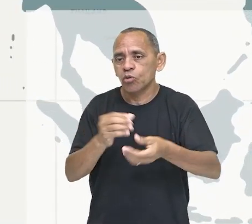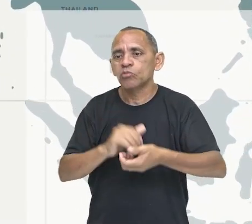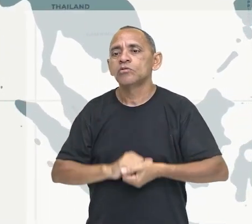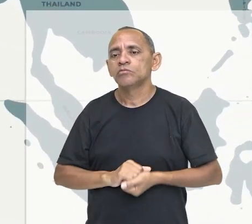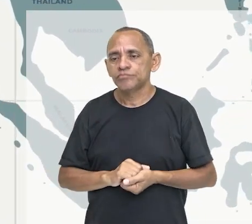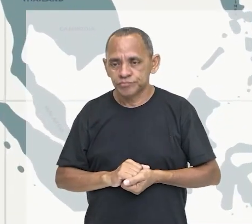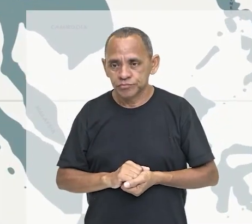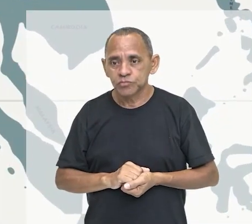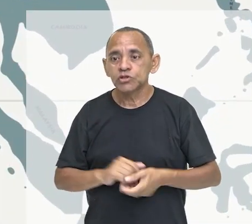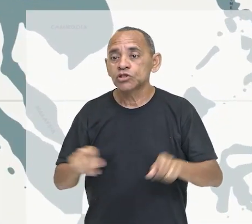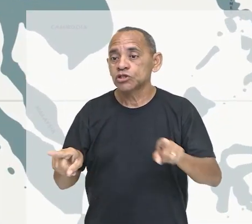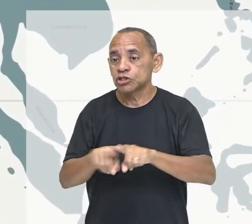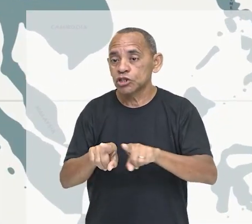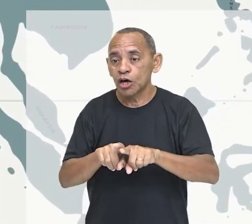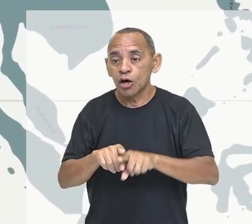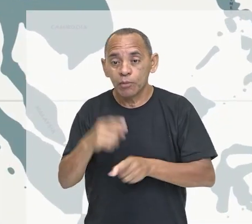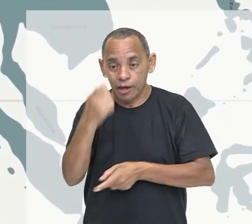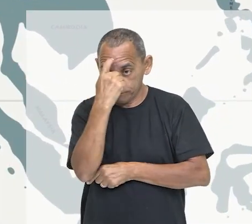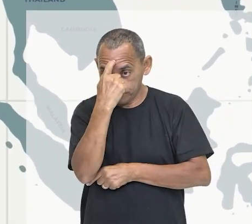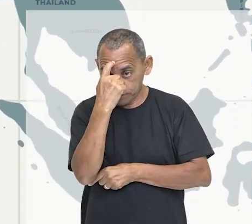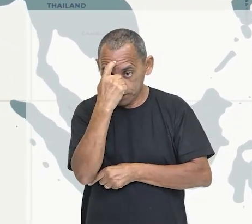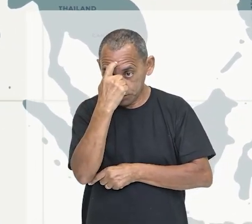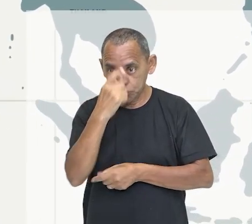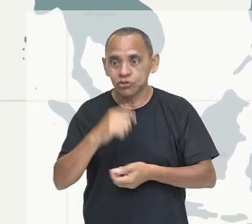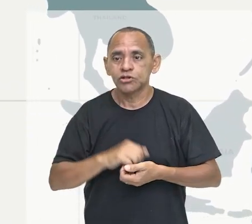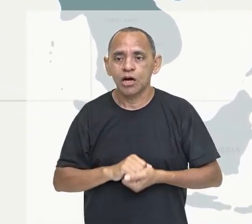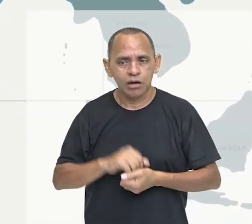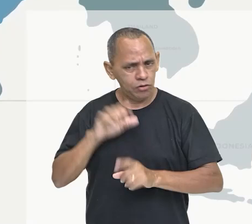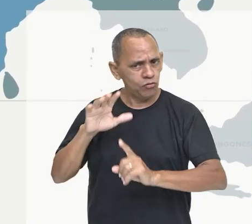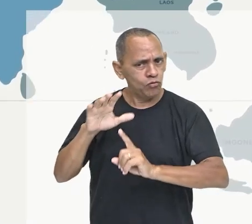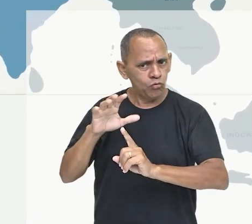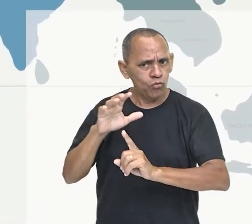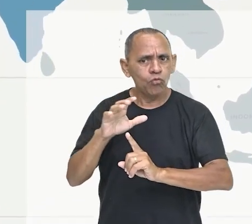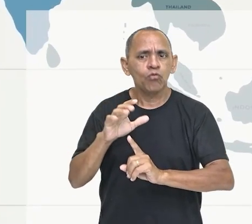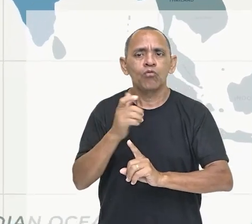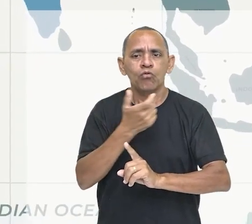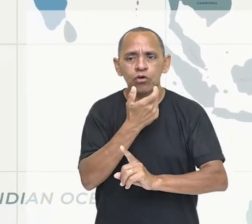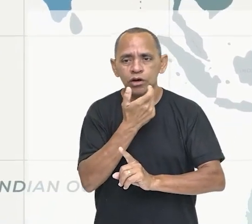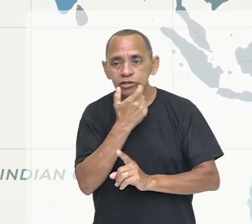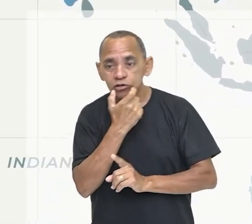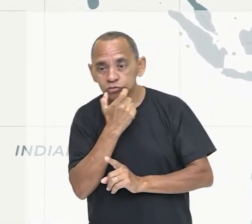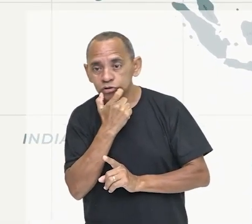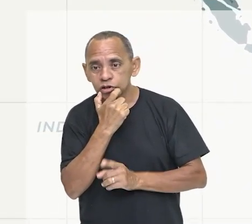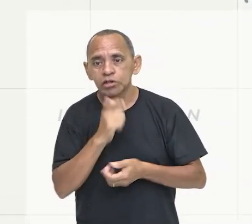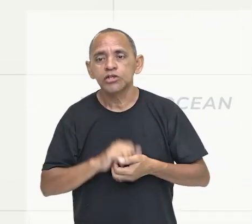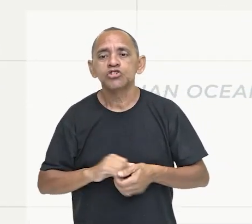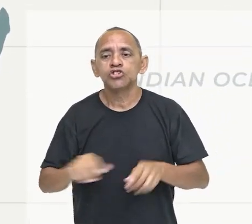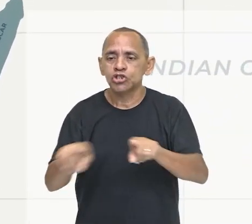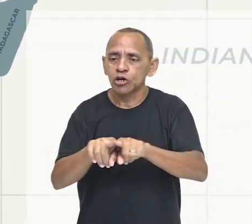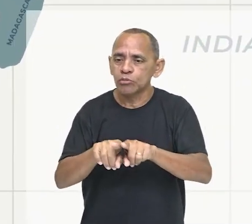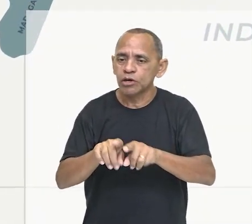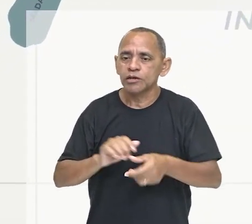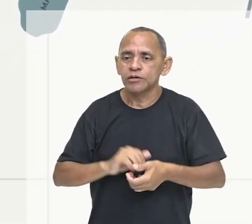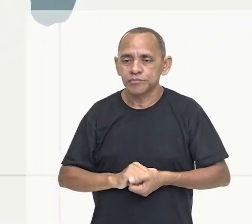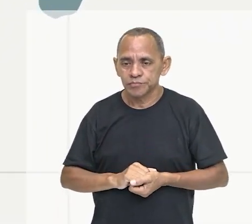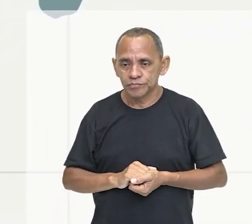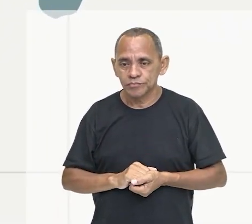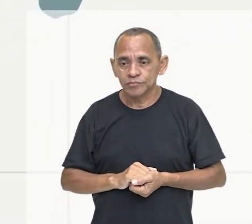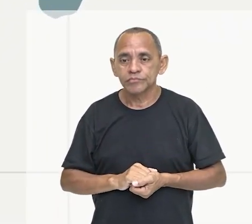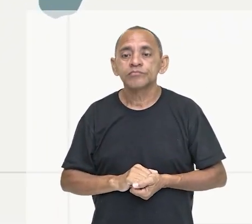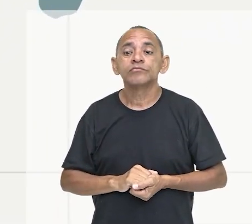Ainda chegou na Índia. Essa influência da língua inglesa foi lá na Índia também.